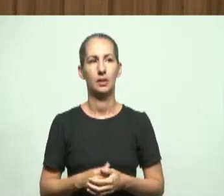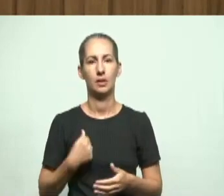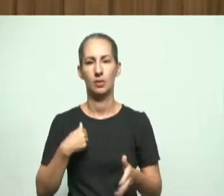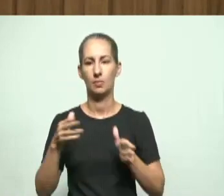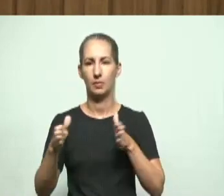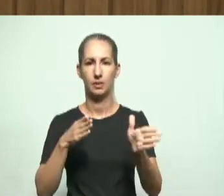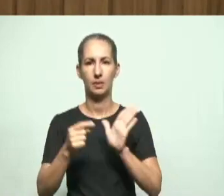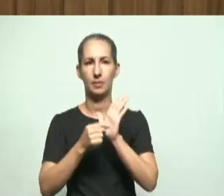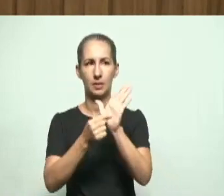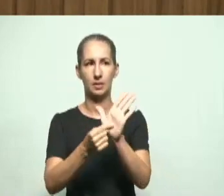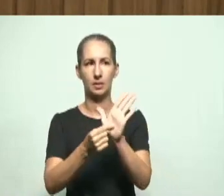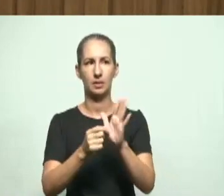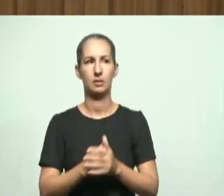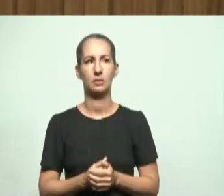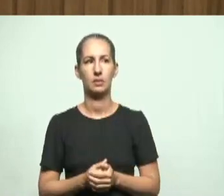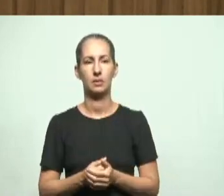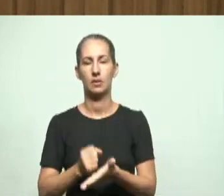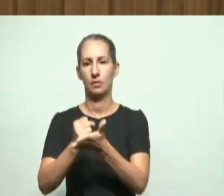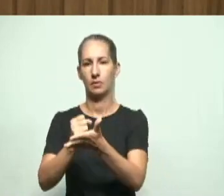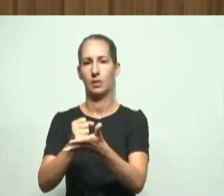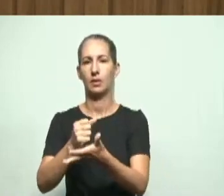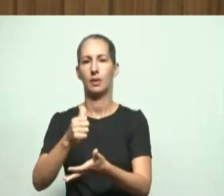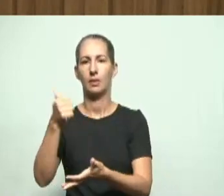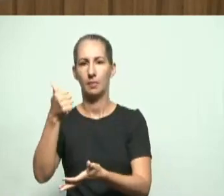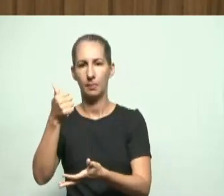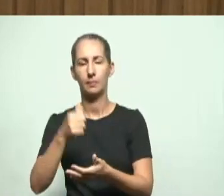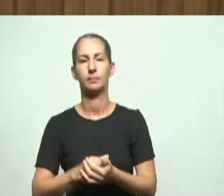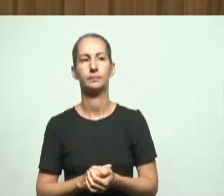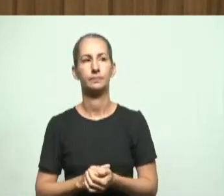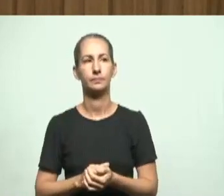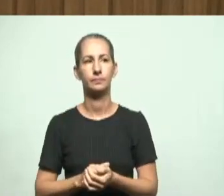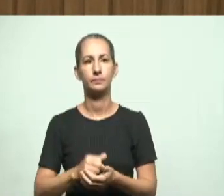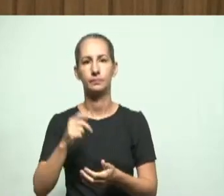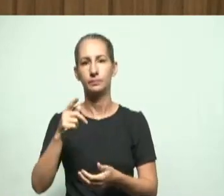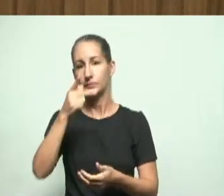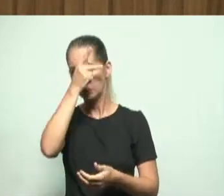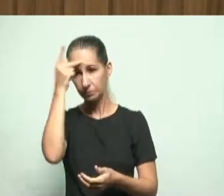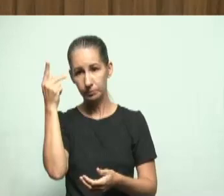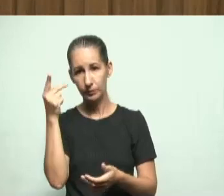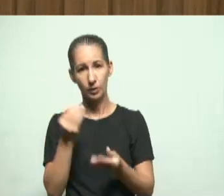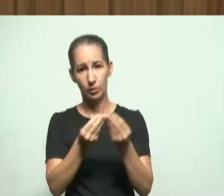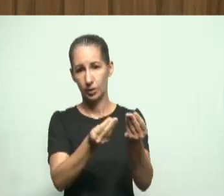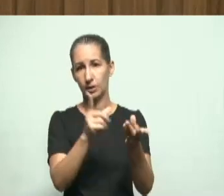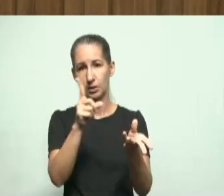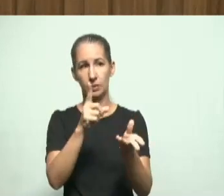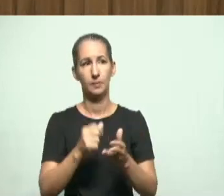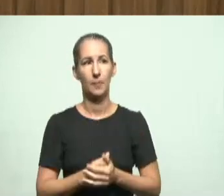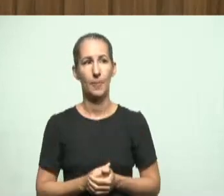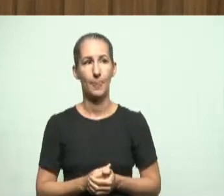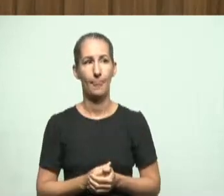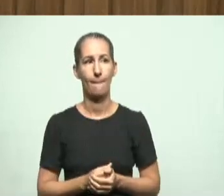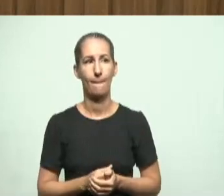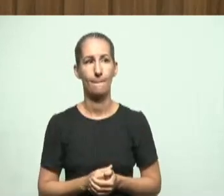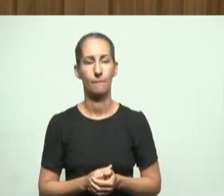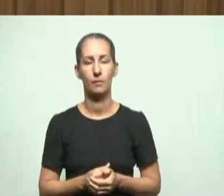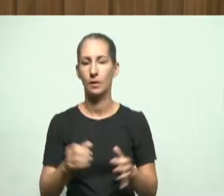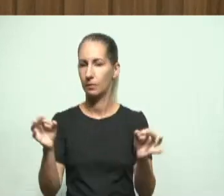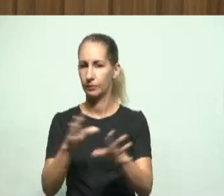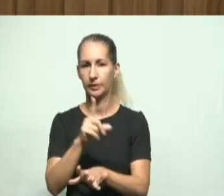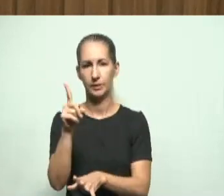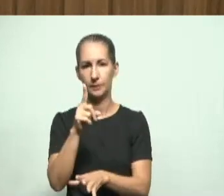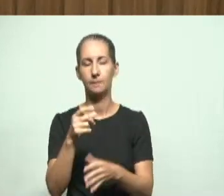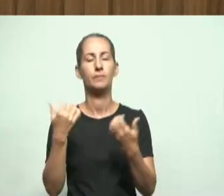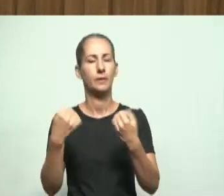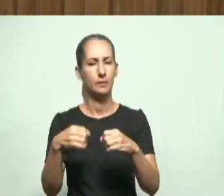mandato, apresentamos a frota suplementar de emergência, apresentamos a chamada pública, mas não foi colocado, não foi executado.